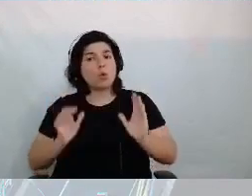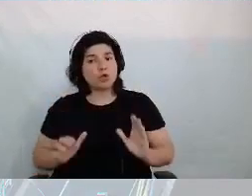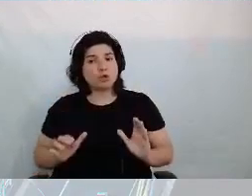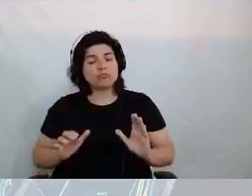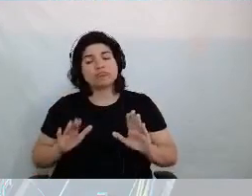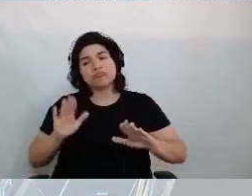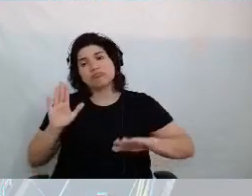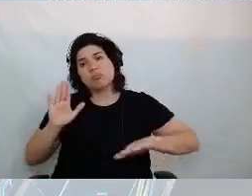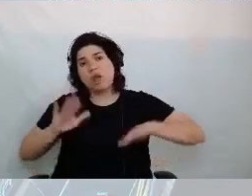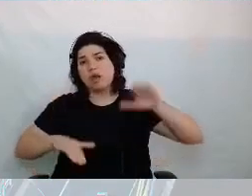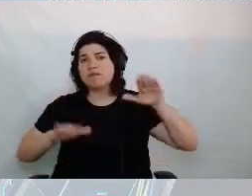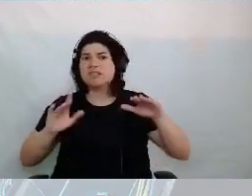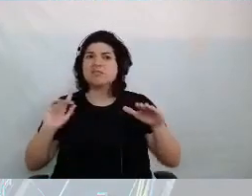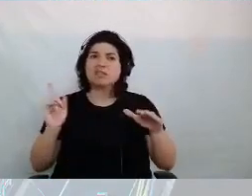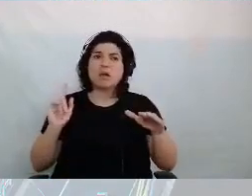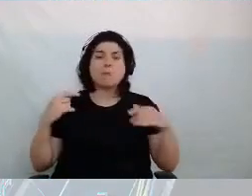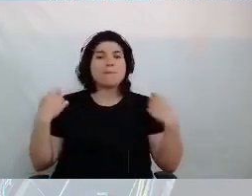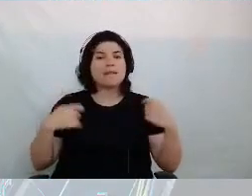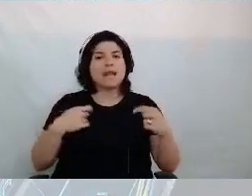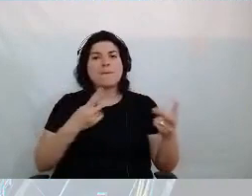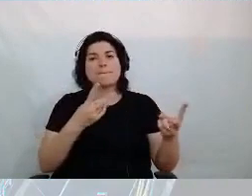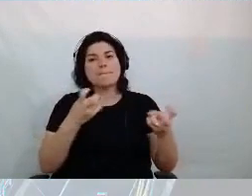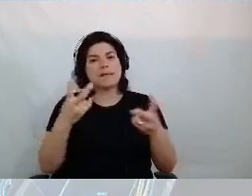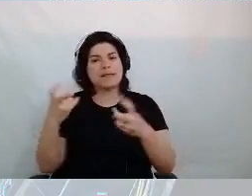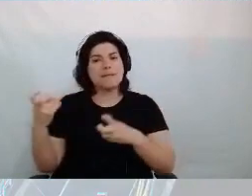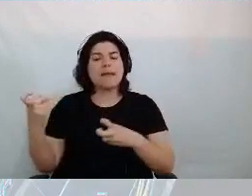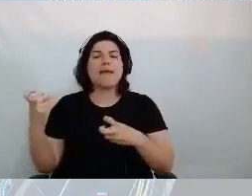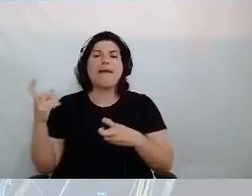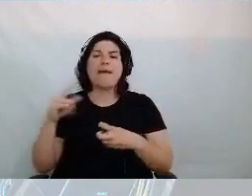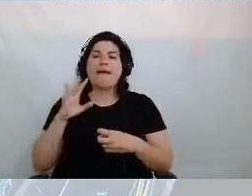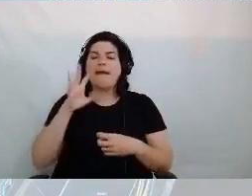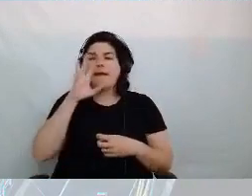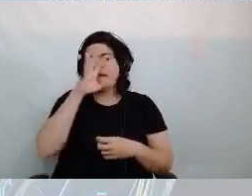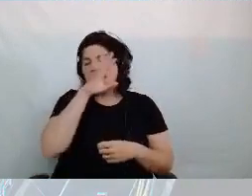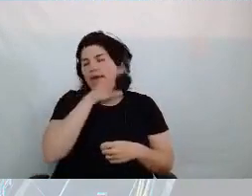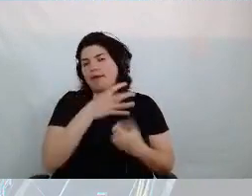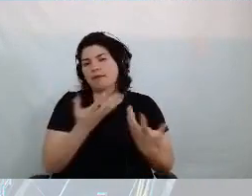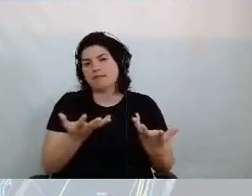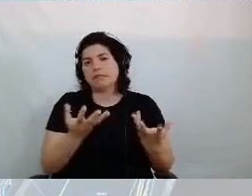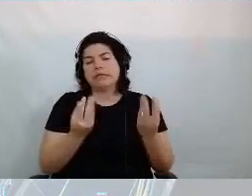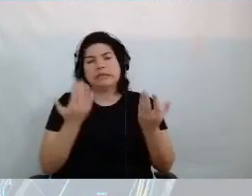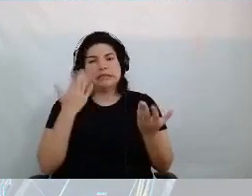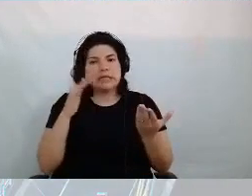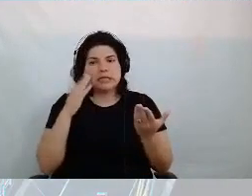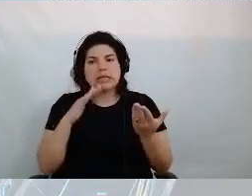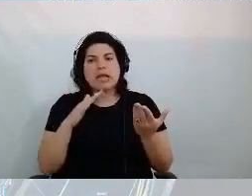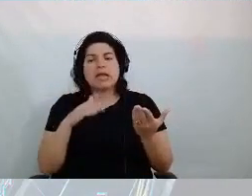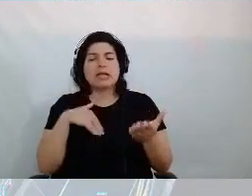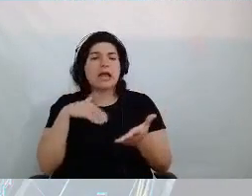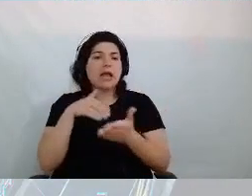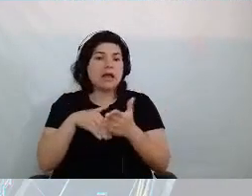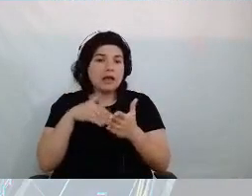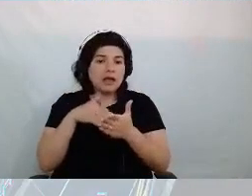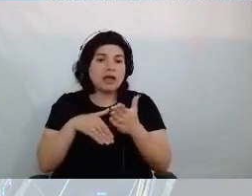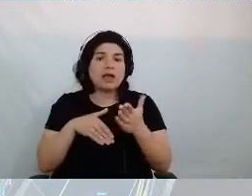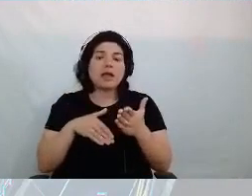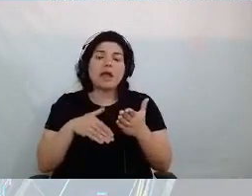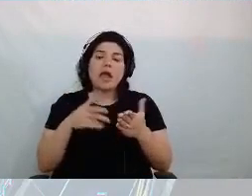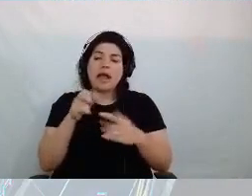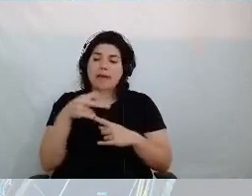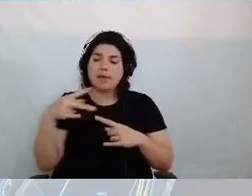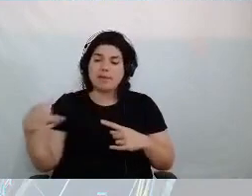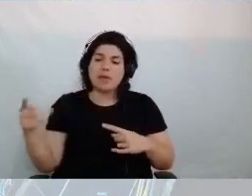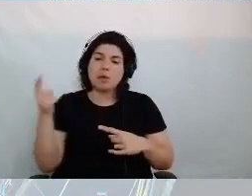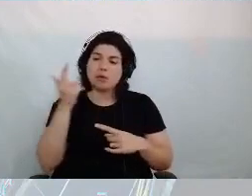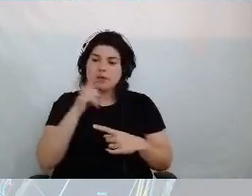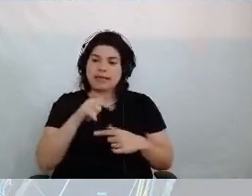eu tenha que identificar questões de resistência. Então, eu quero entender, por um período maior, a aplicação trabalhando com maior